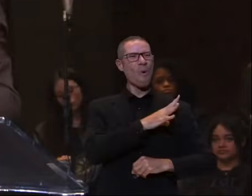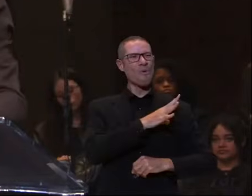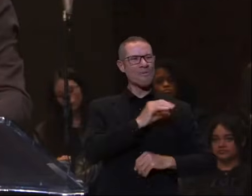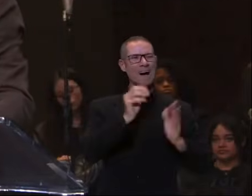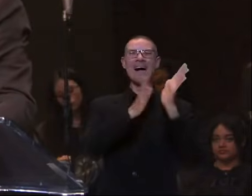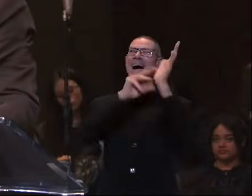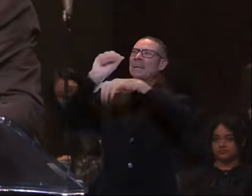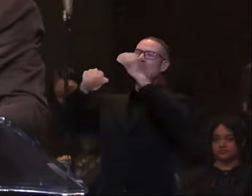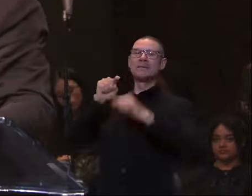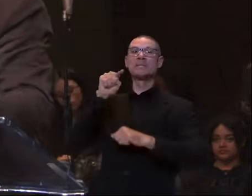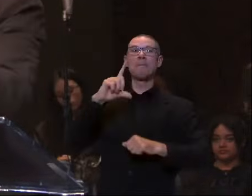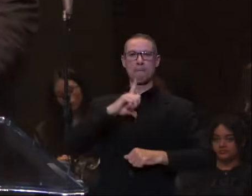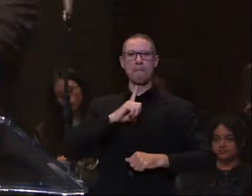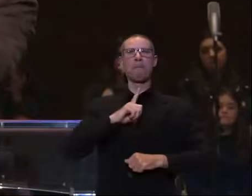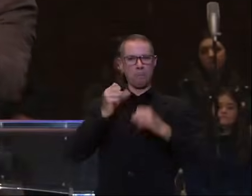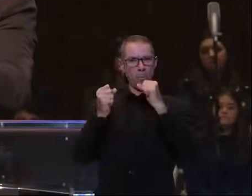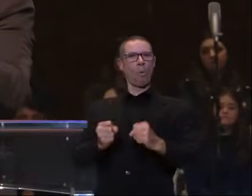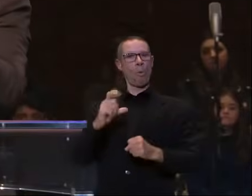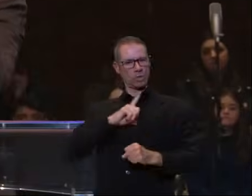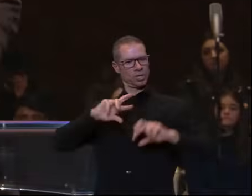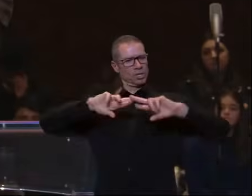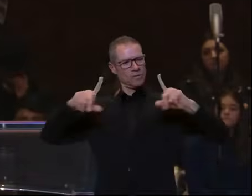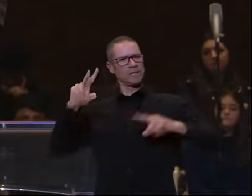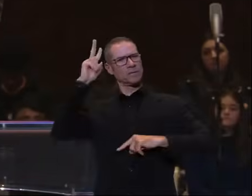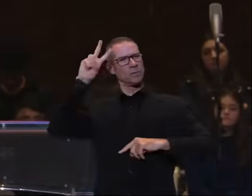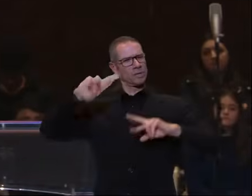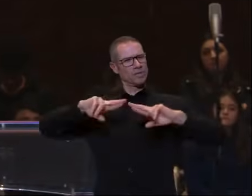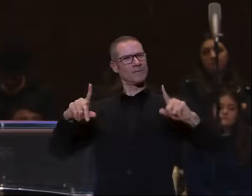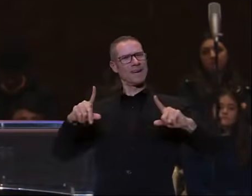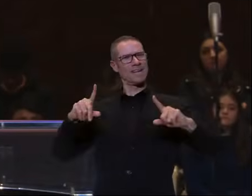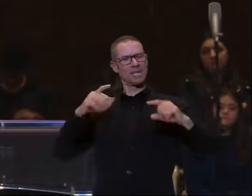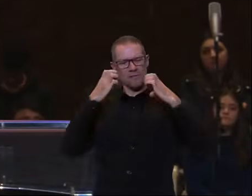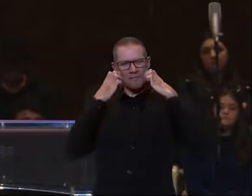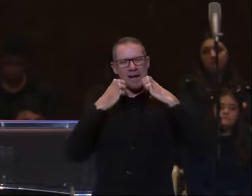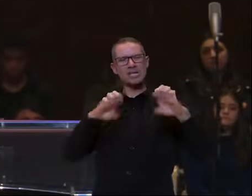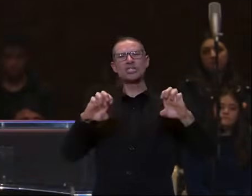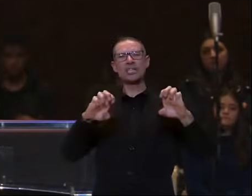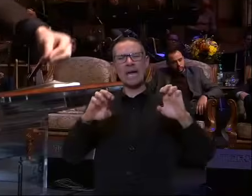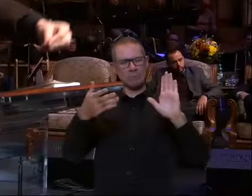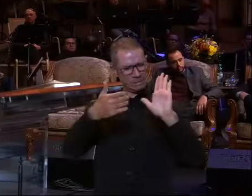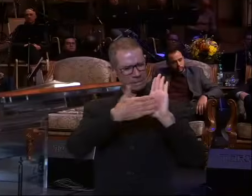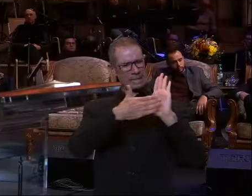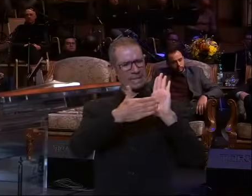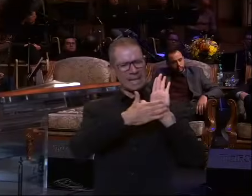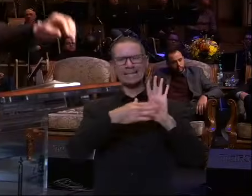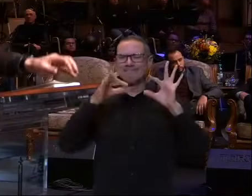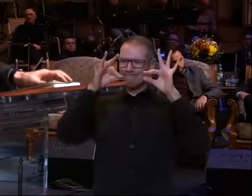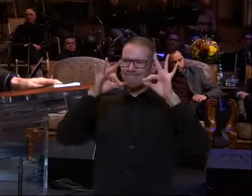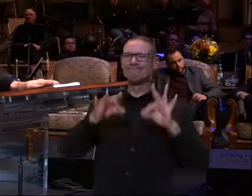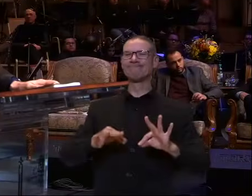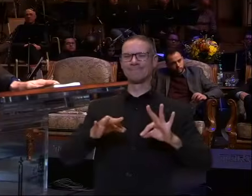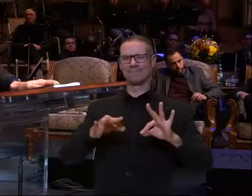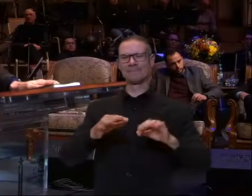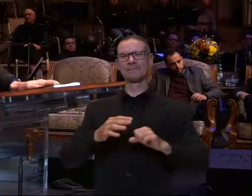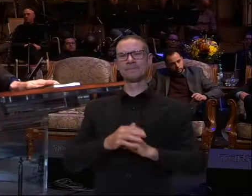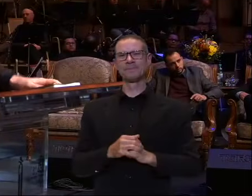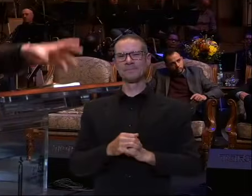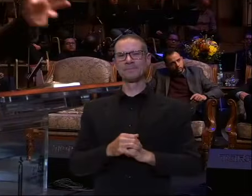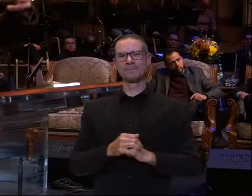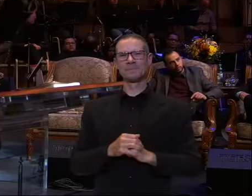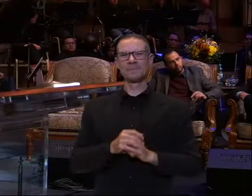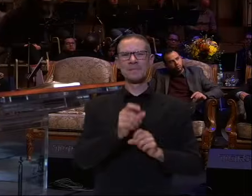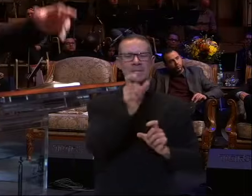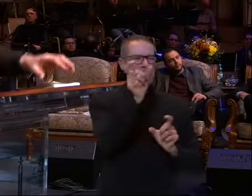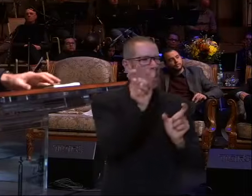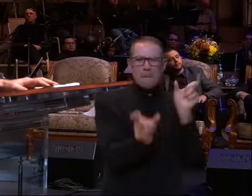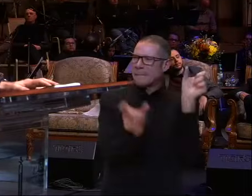pode ter sim um destino diferente, uma história diferente. O Evangelho se trata disso. Aquelas